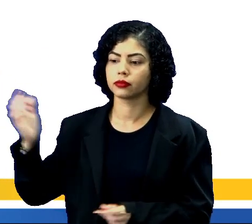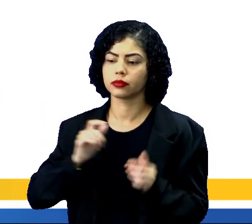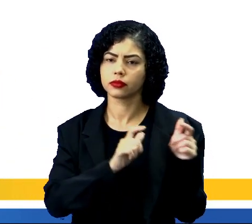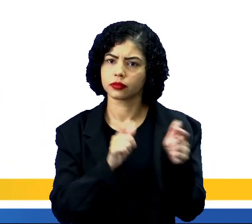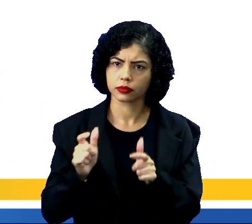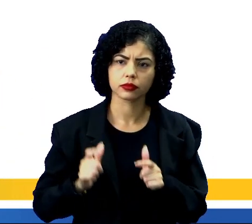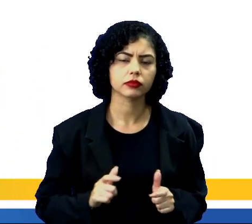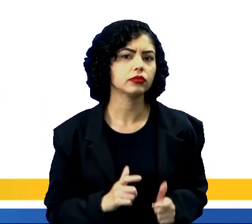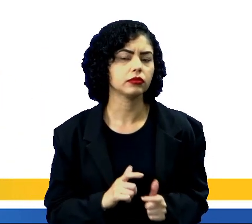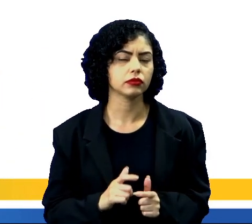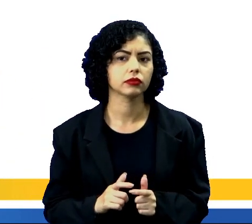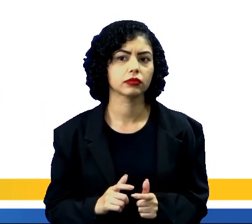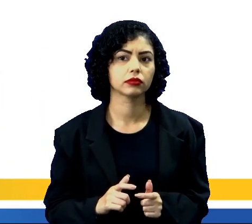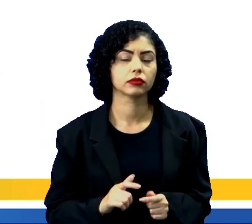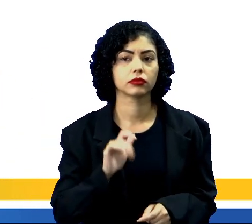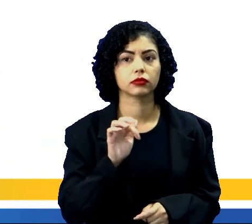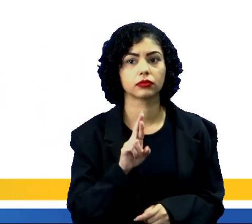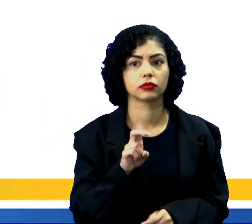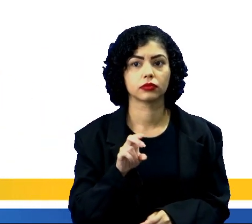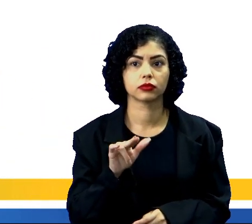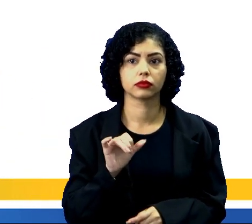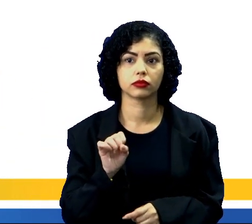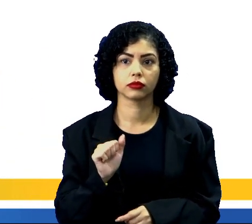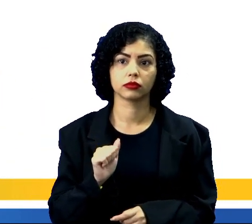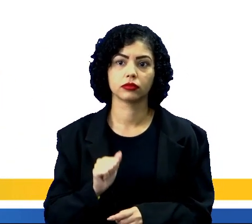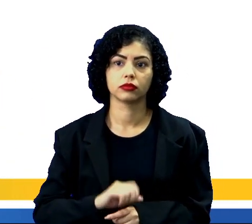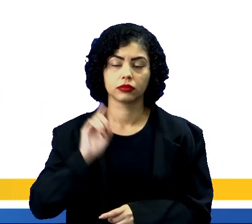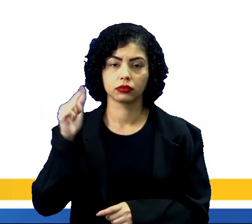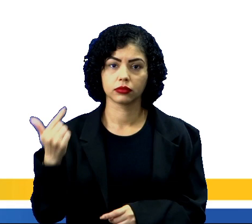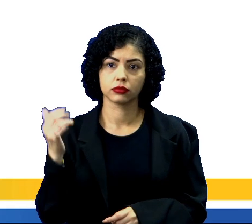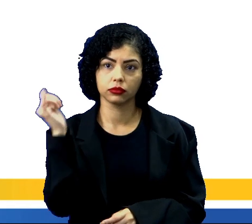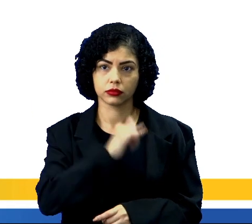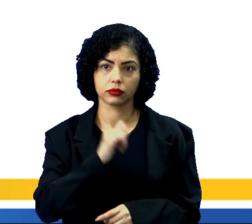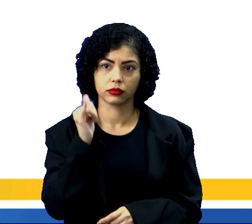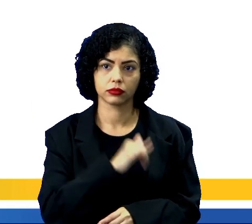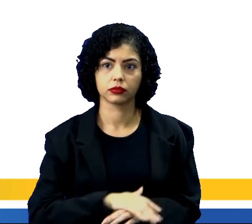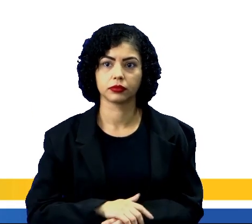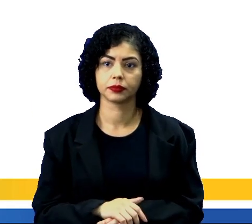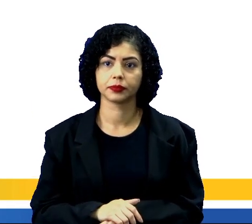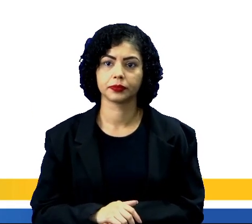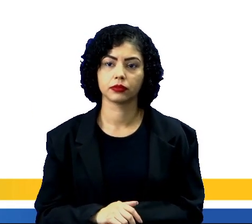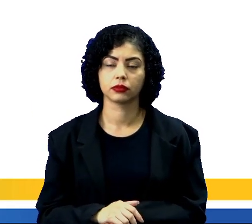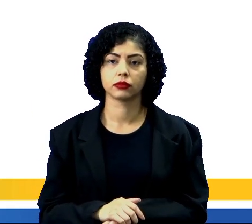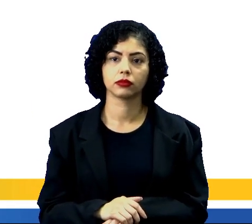onde eram, né, são as ruínas do Fórum Romano lá na Itália.